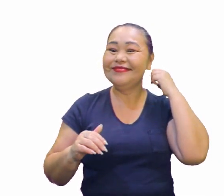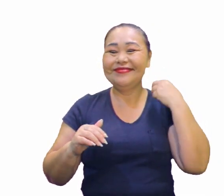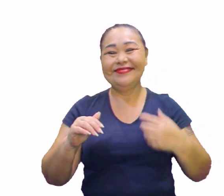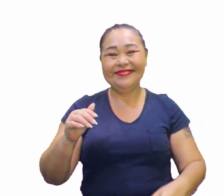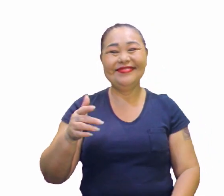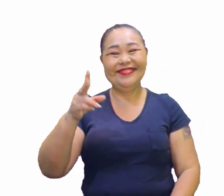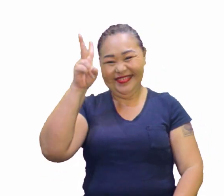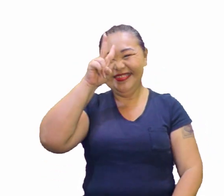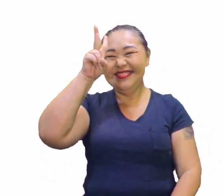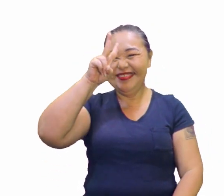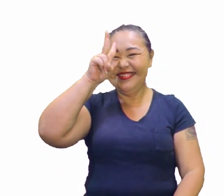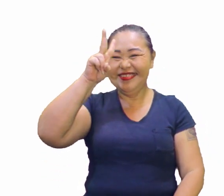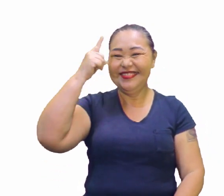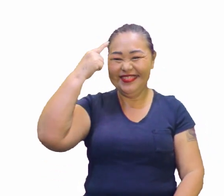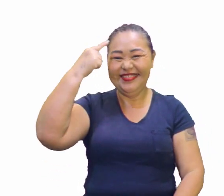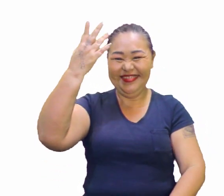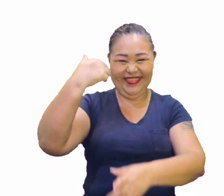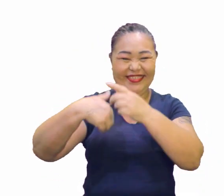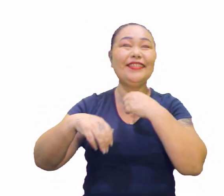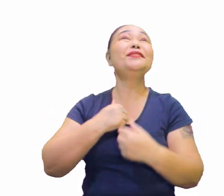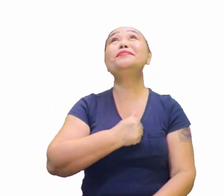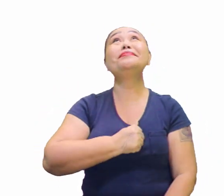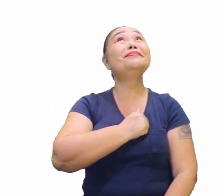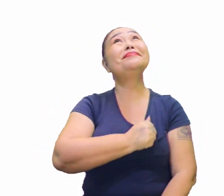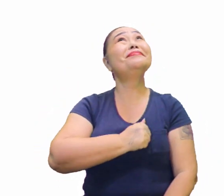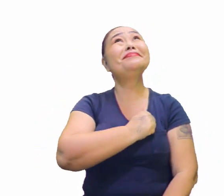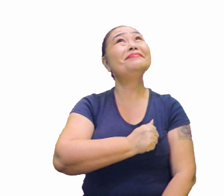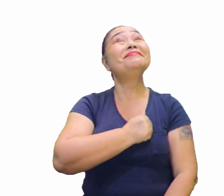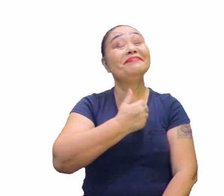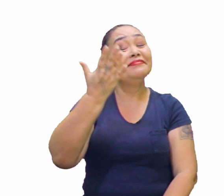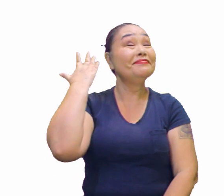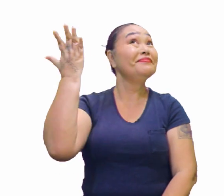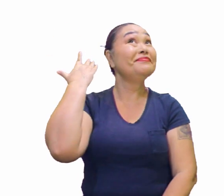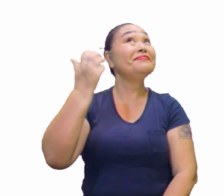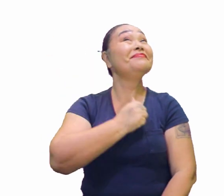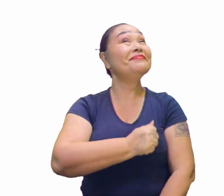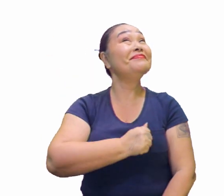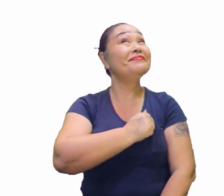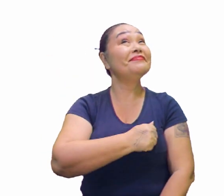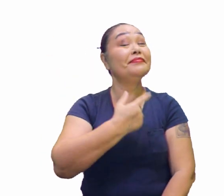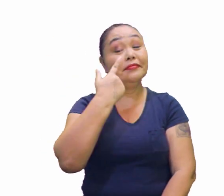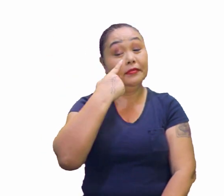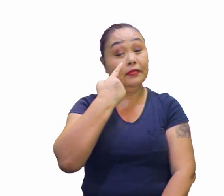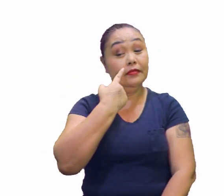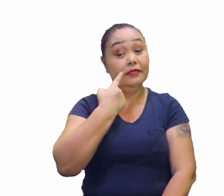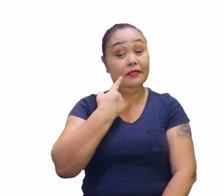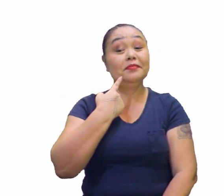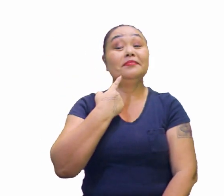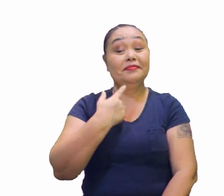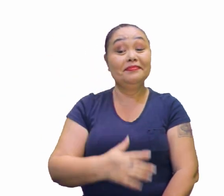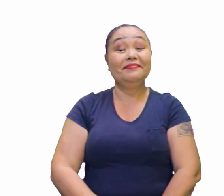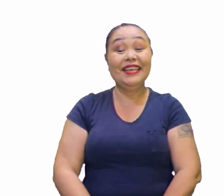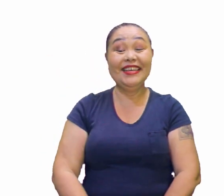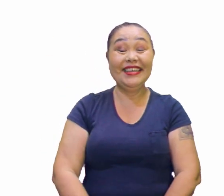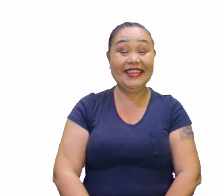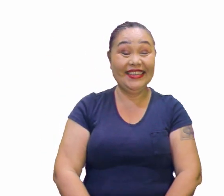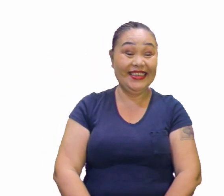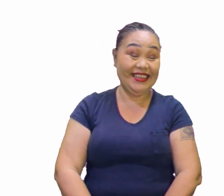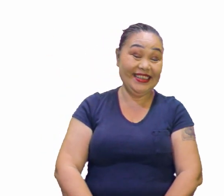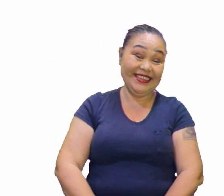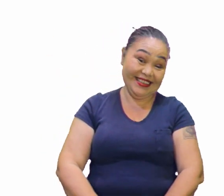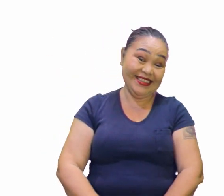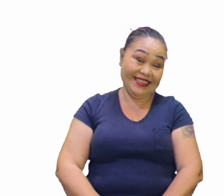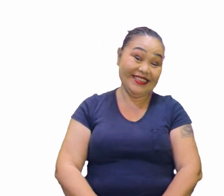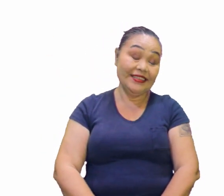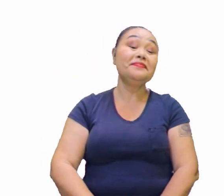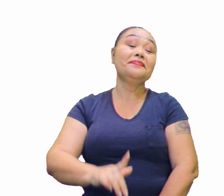Isso, olha aí, a Japa lembra, a Japa agora ficou saudosista. Eu estou vendo uma lágrima nos olhos da Japa.